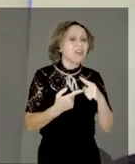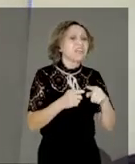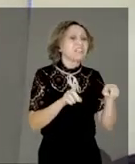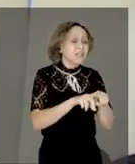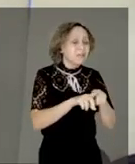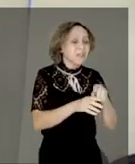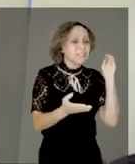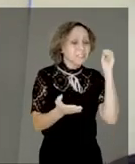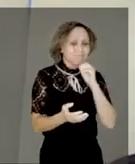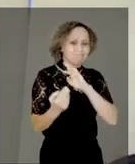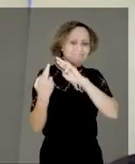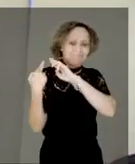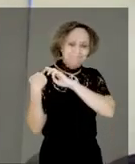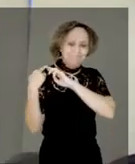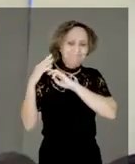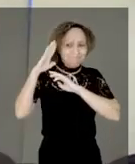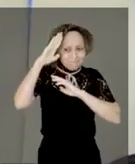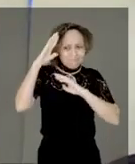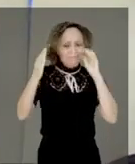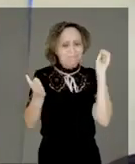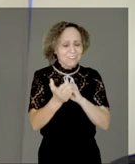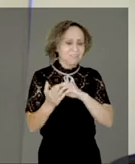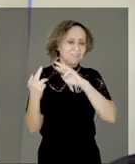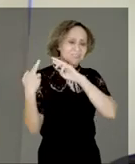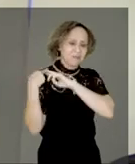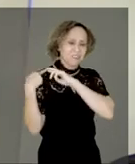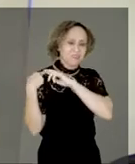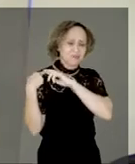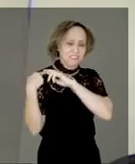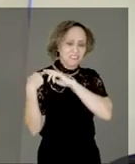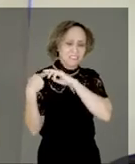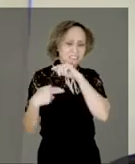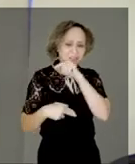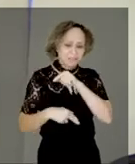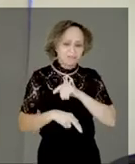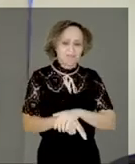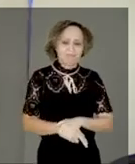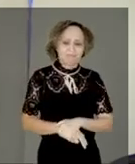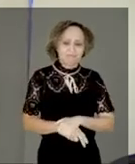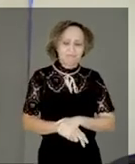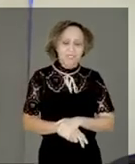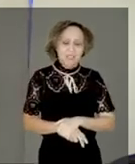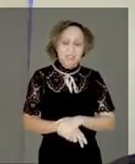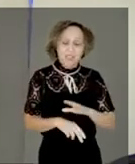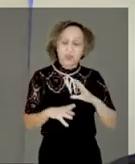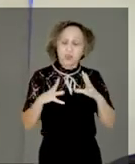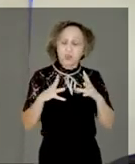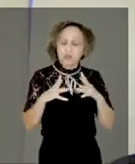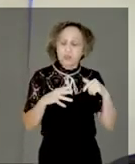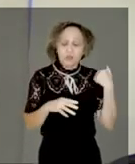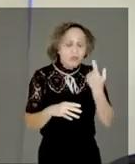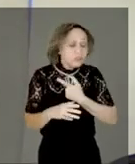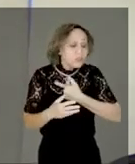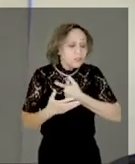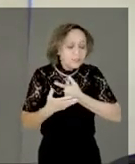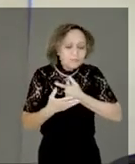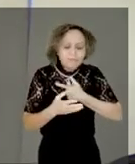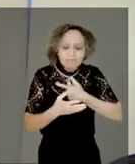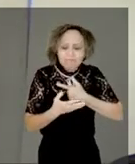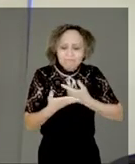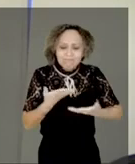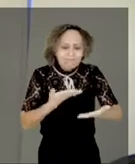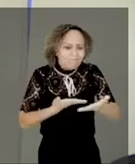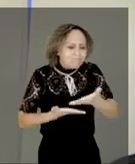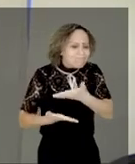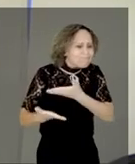toda a solidariedade aos trabalhadores e trabalhadoras da área da saúde, que muitos se dedicaram para evitar que